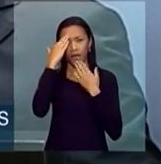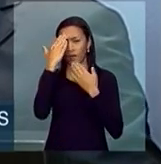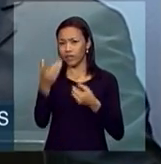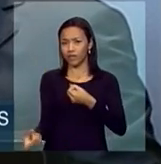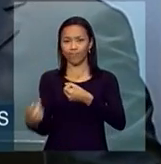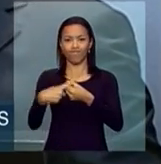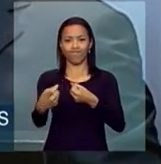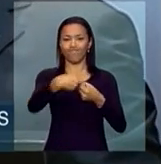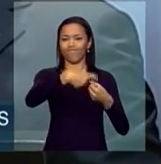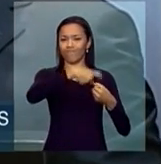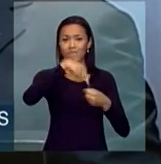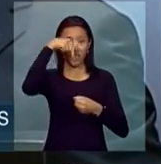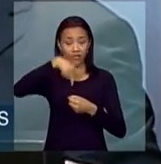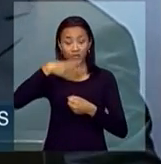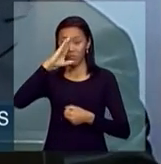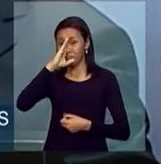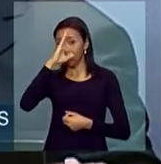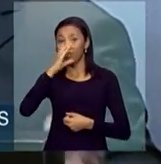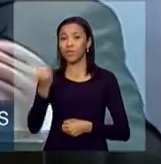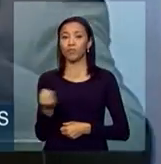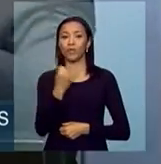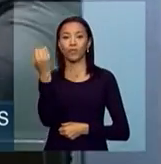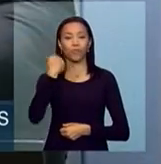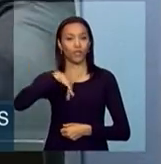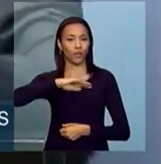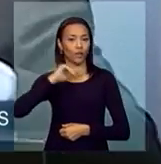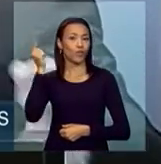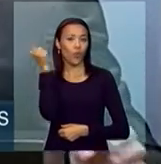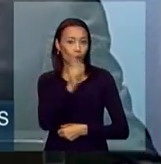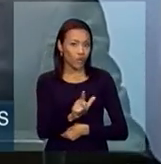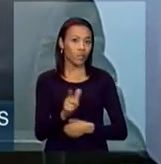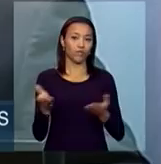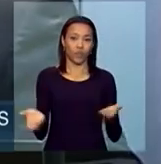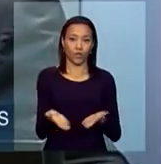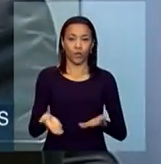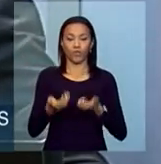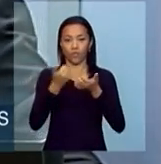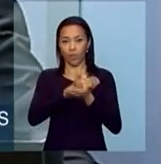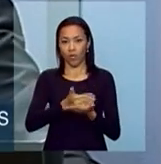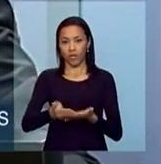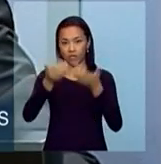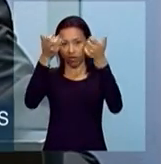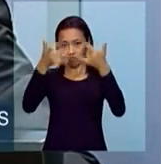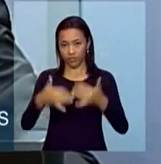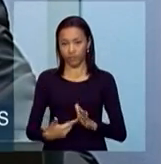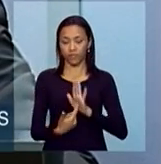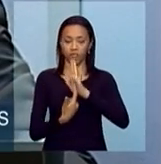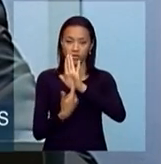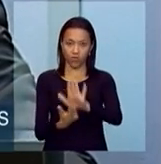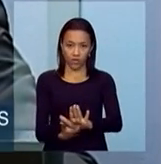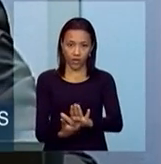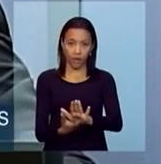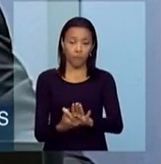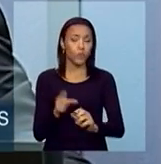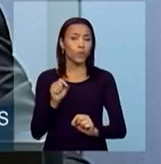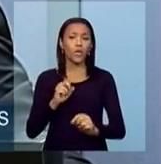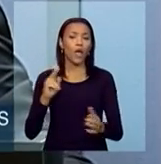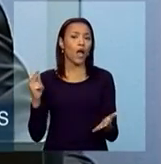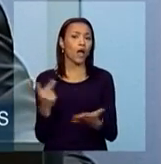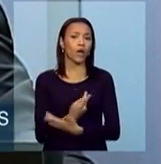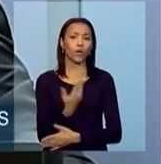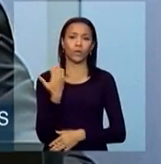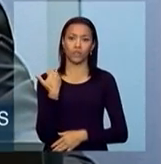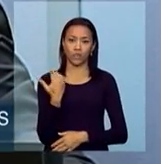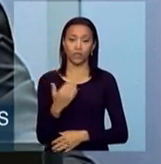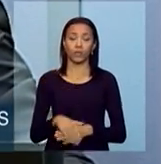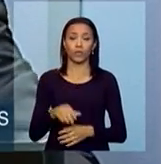foram fundamentais para as conquistas que nós vamos agora começar a apresentar daquilo que aconteceu no Plano